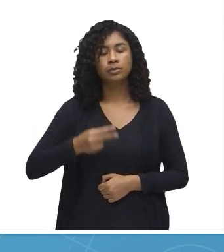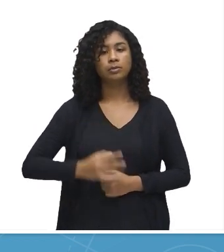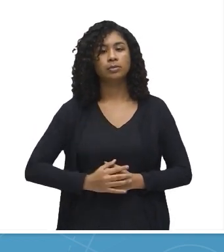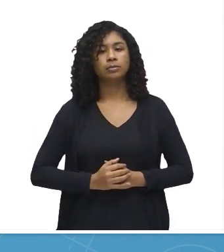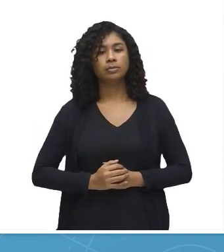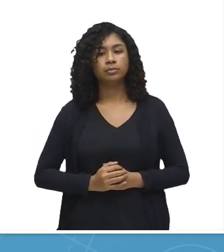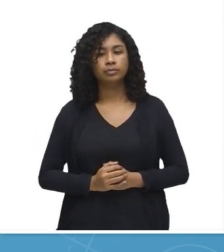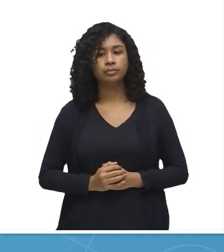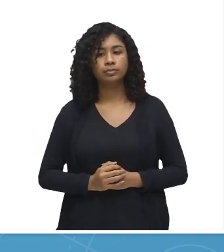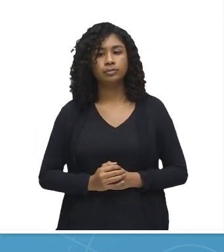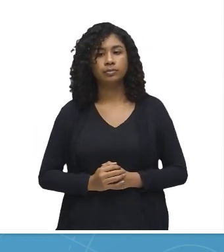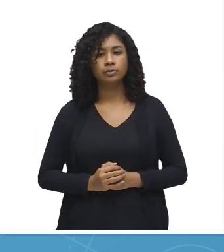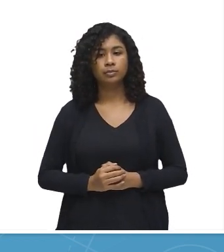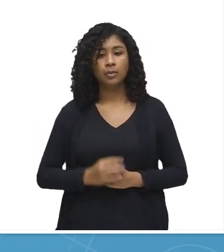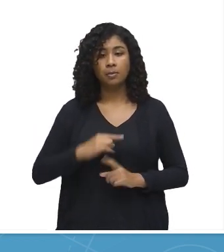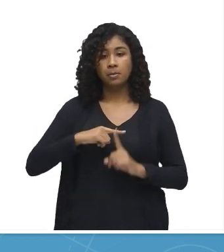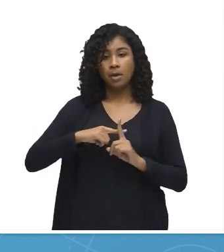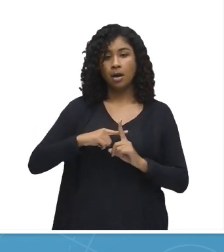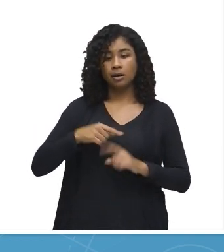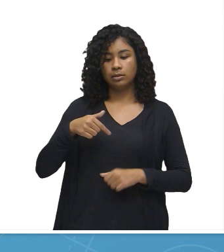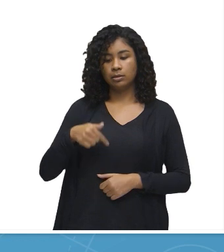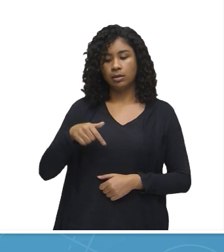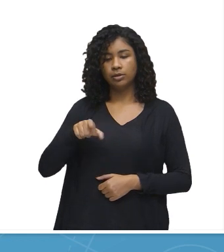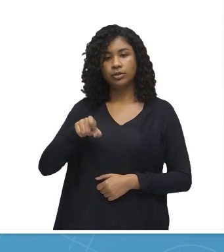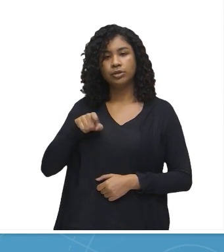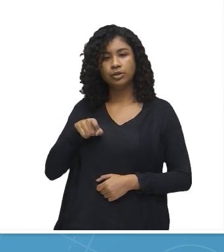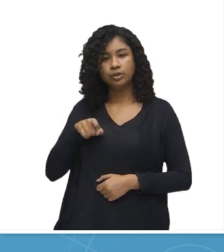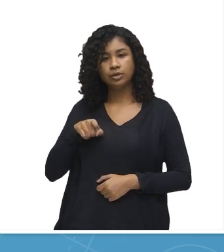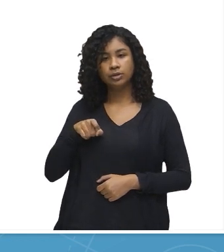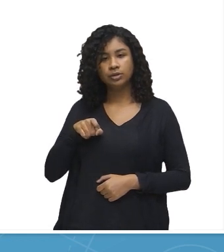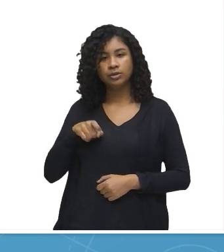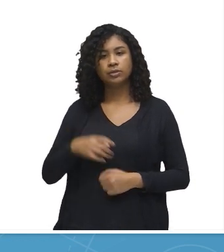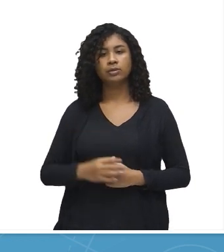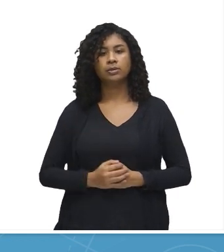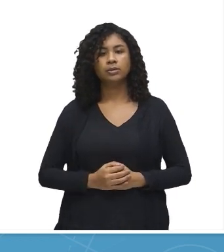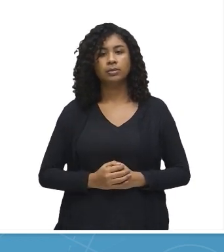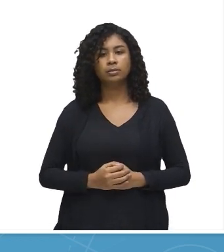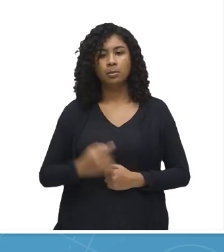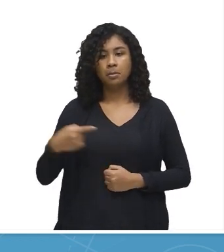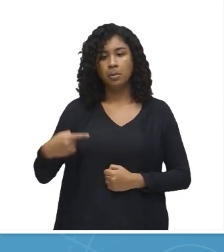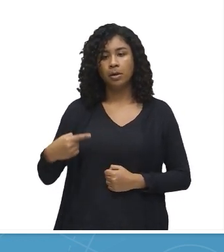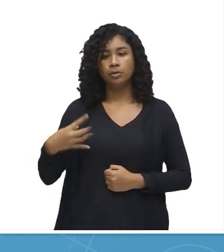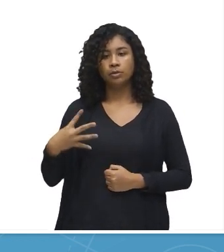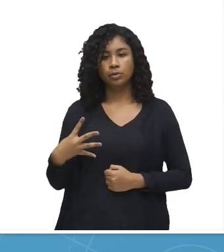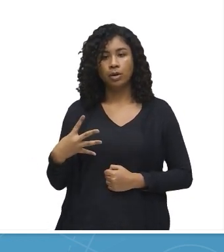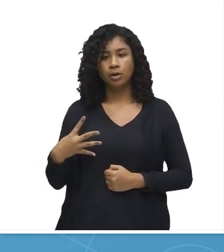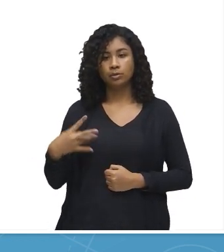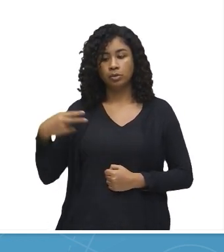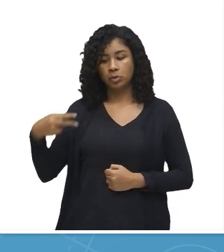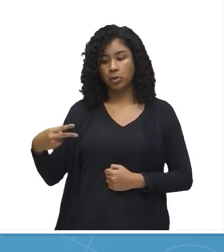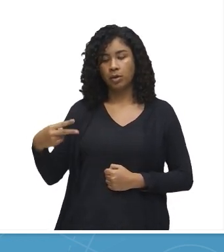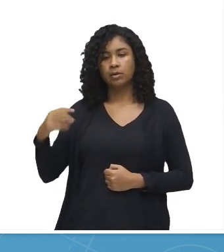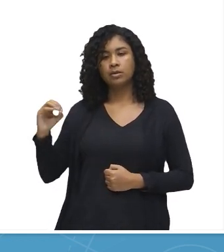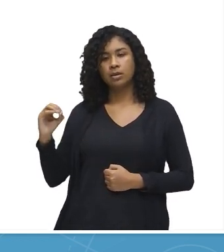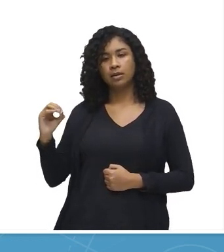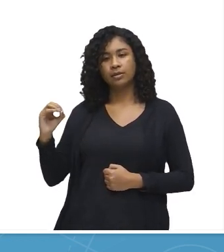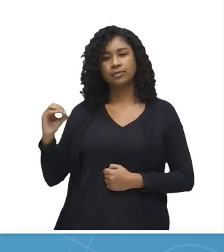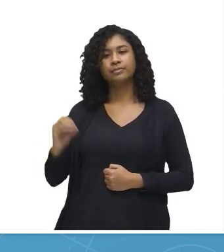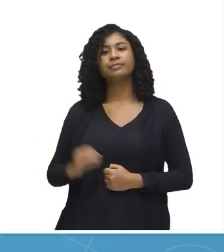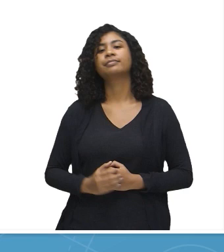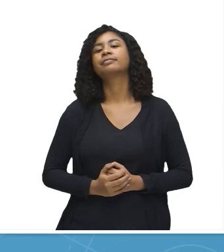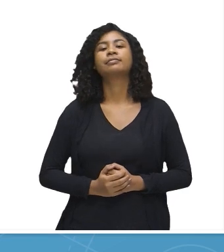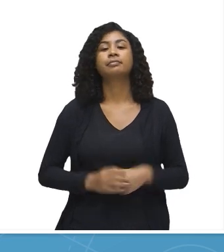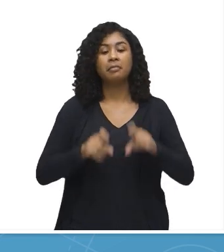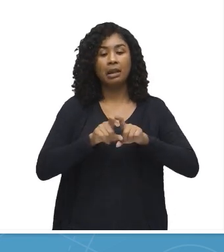3x ao quadrado mais 7x menos 4 igual a zero. Pronto, aí está a